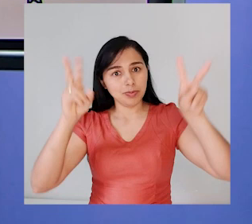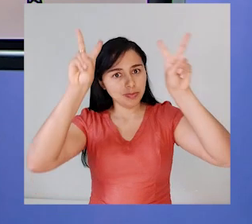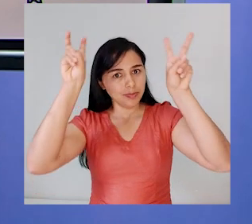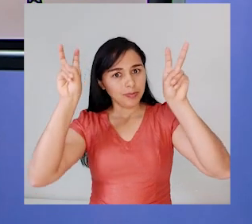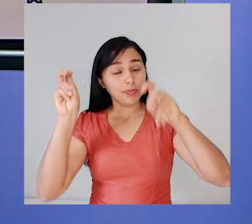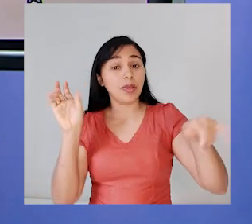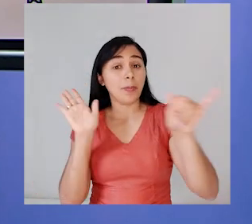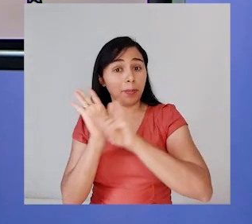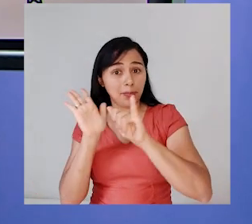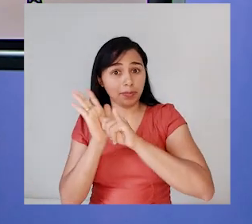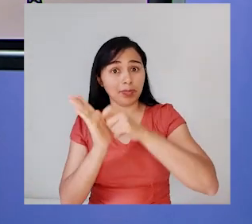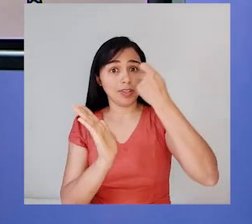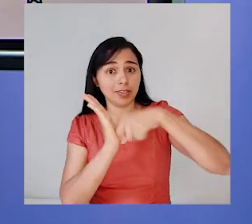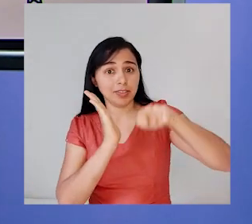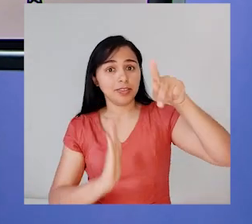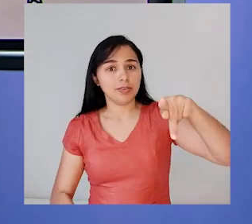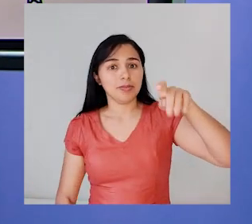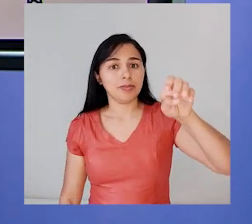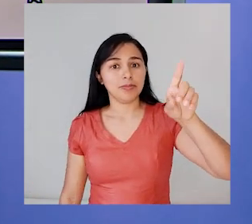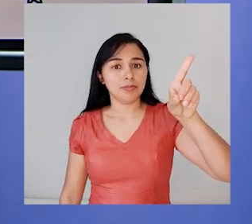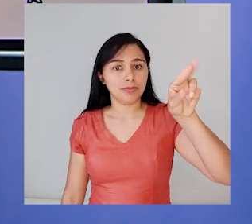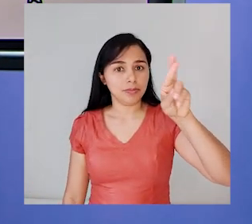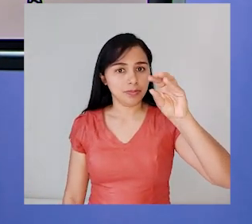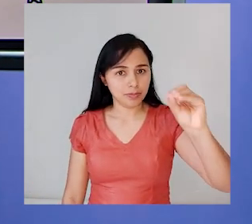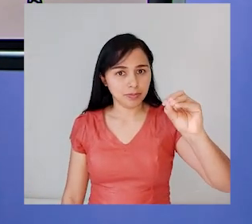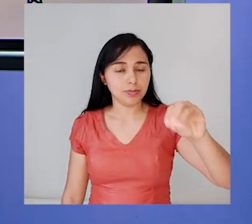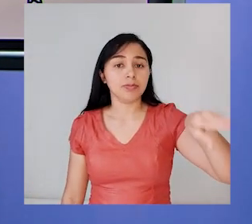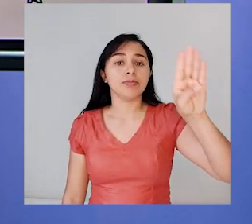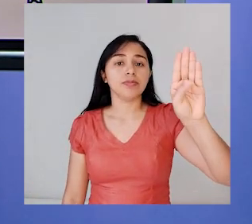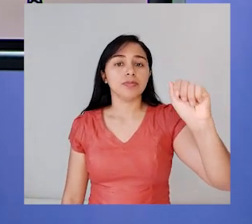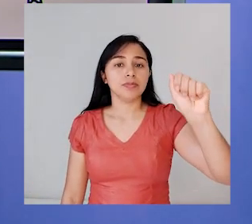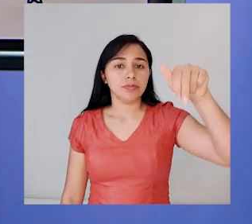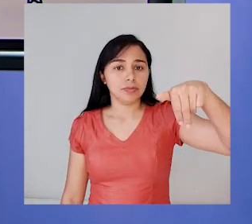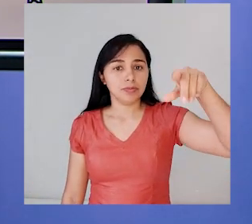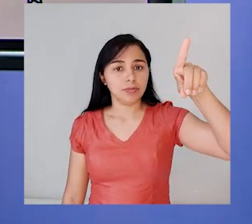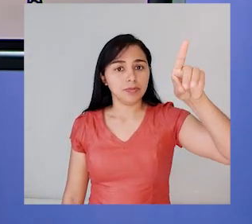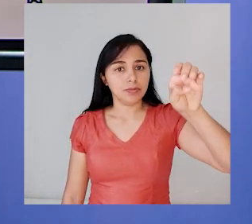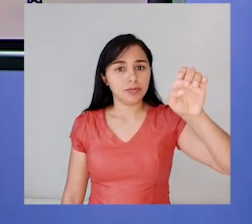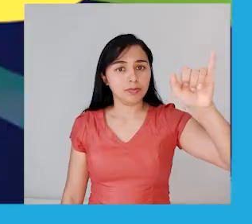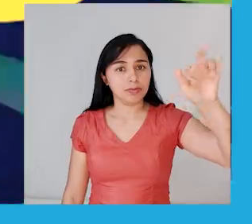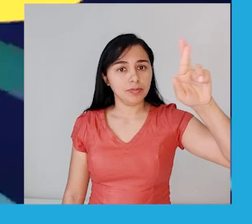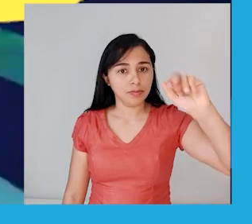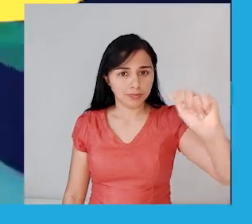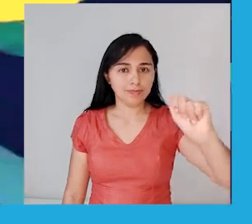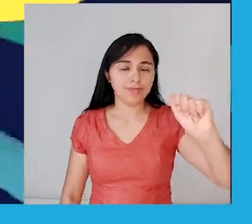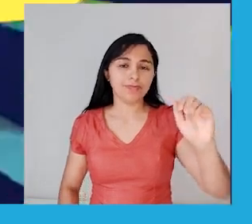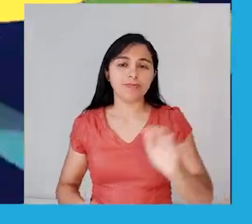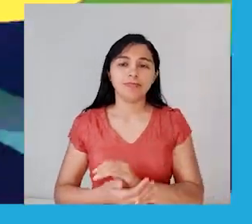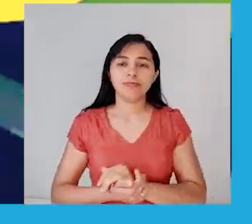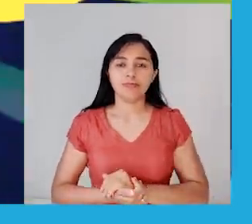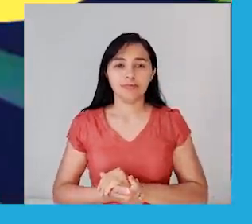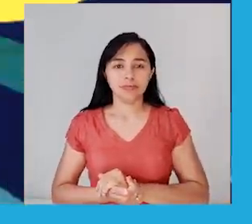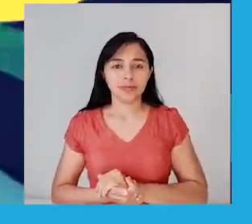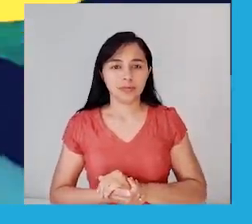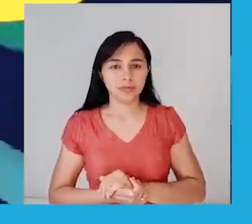Bandeira. Vamos acompanhar a leitura que vai ser feita pelo próprio Pedro Bandeira.